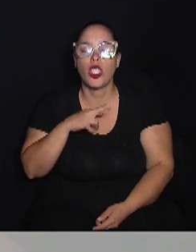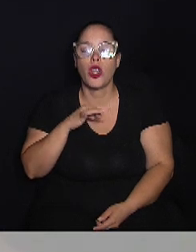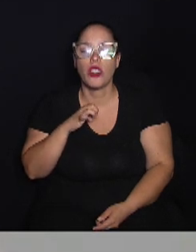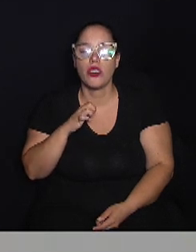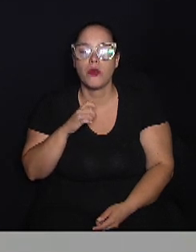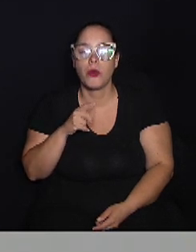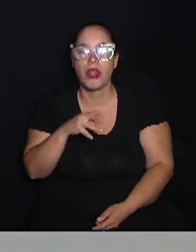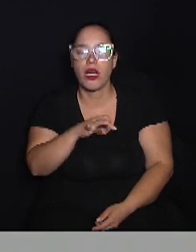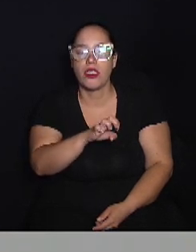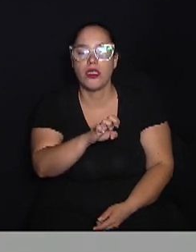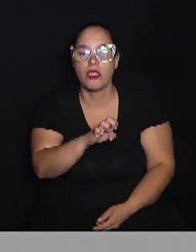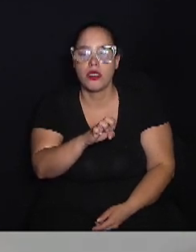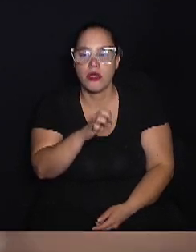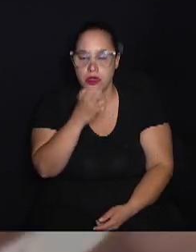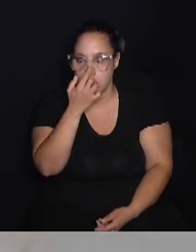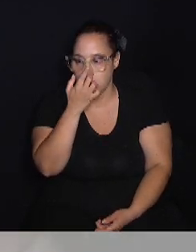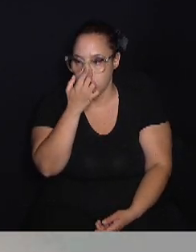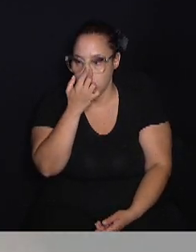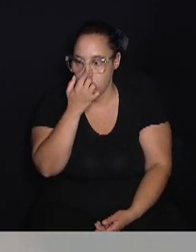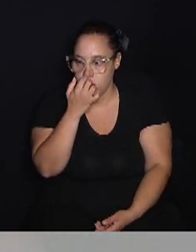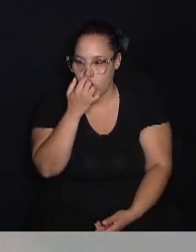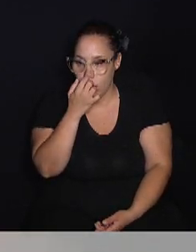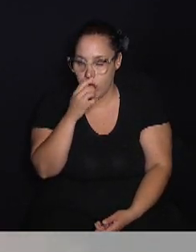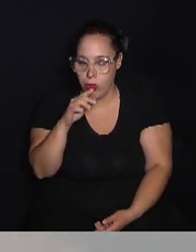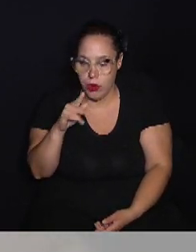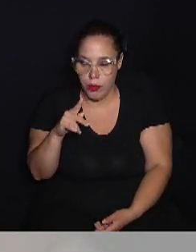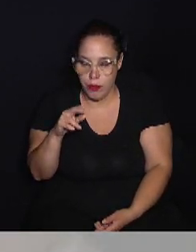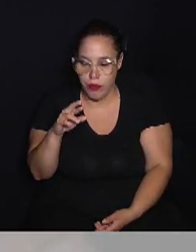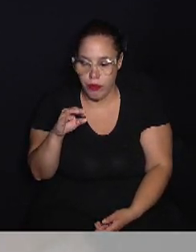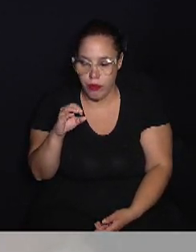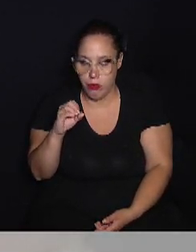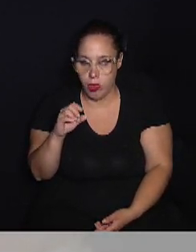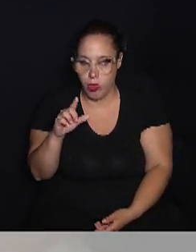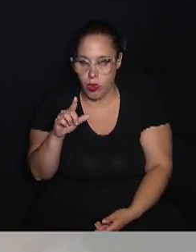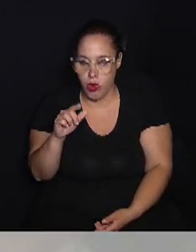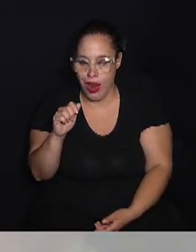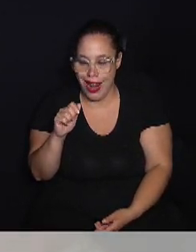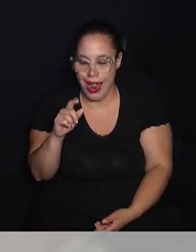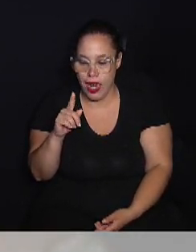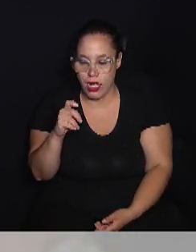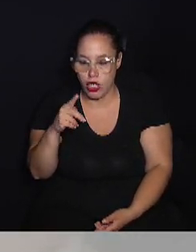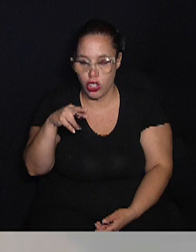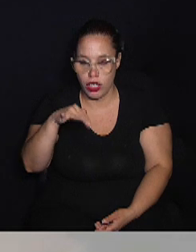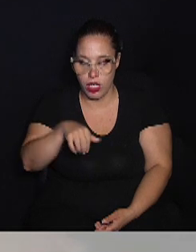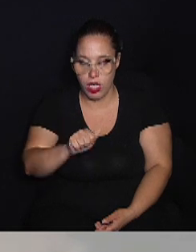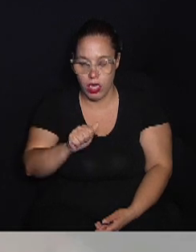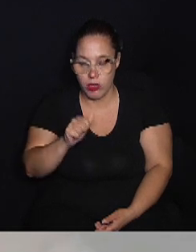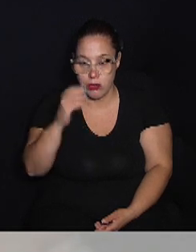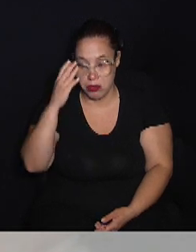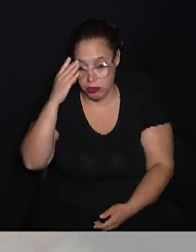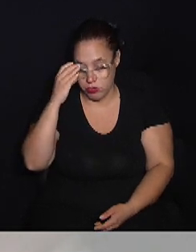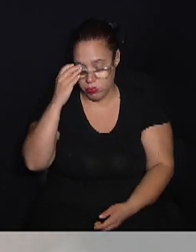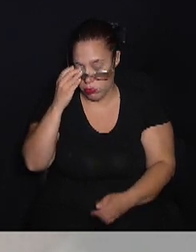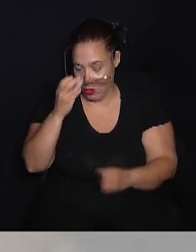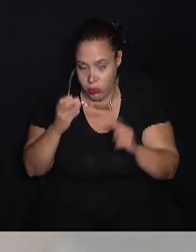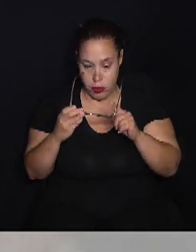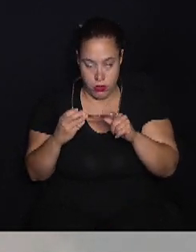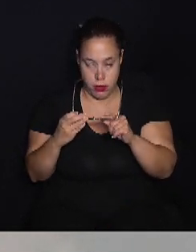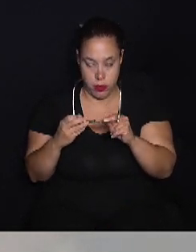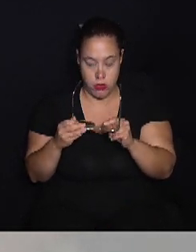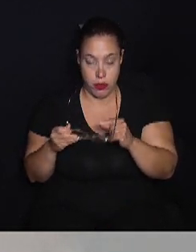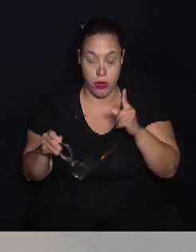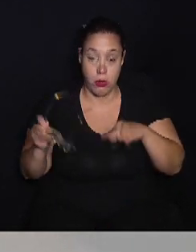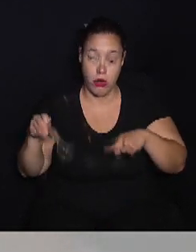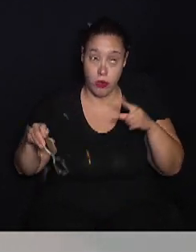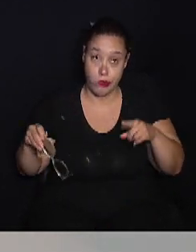de puberdade tem aí prolactina tem diversos hormônios então a manifestação clínica que a